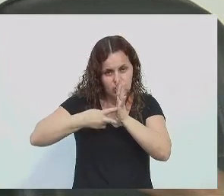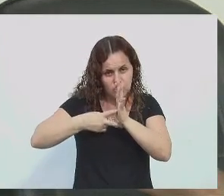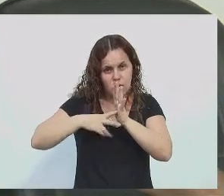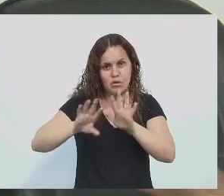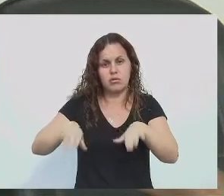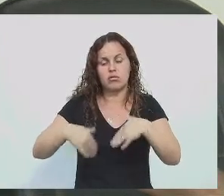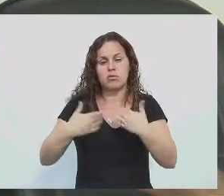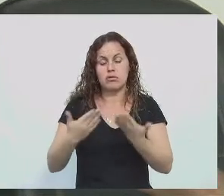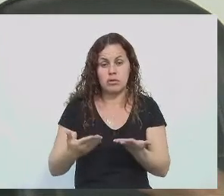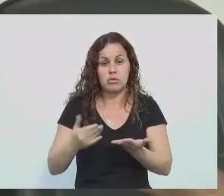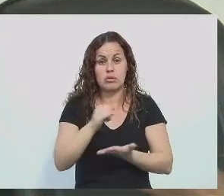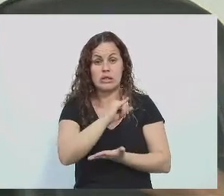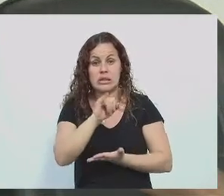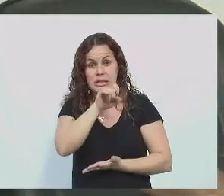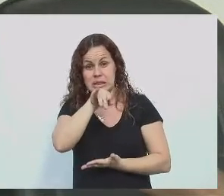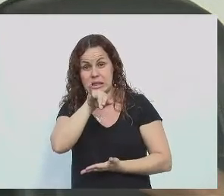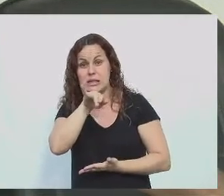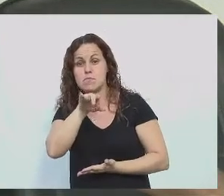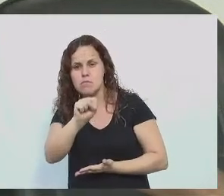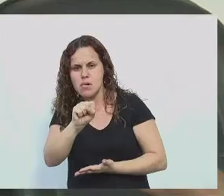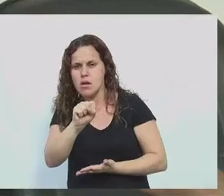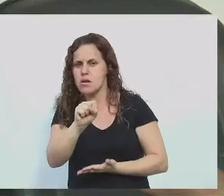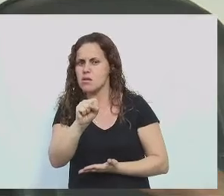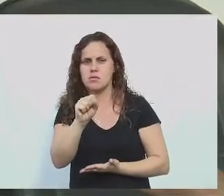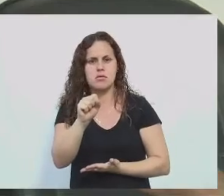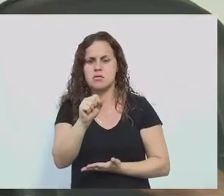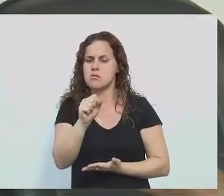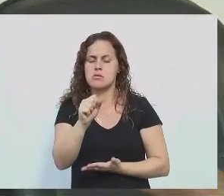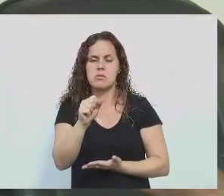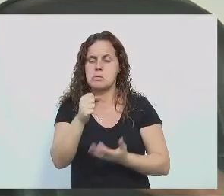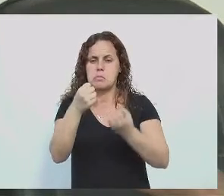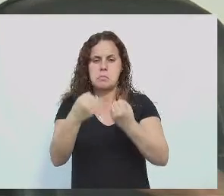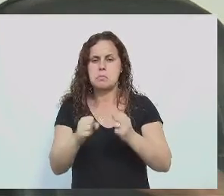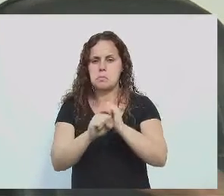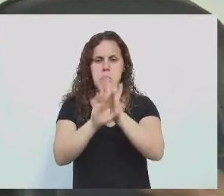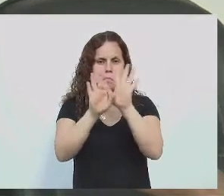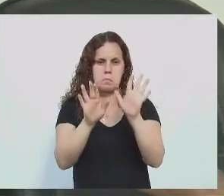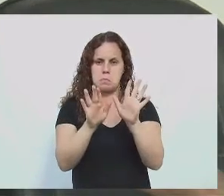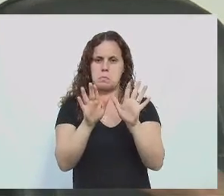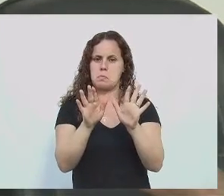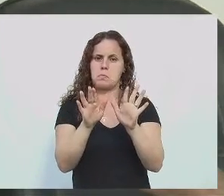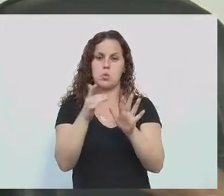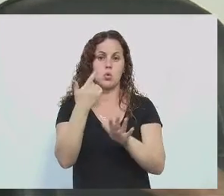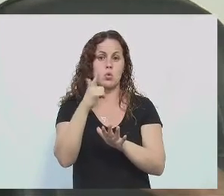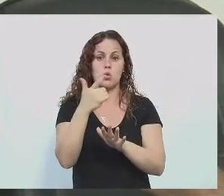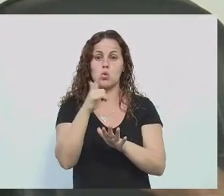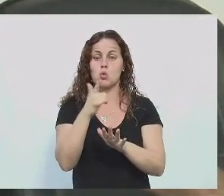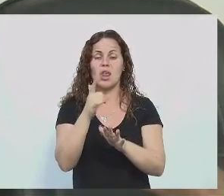a serem custeadas pelo IMAS, cumpre esclarecer que não há nenhum